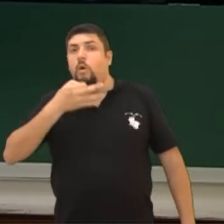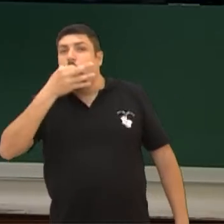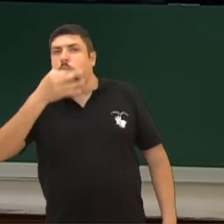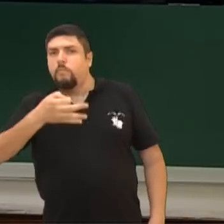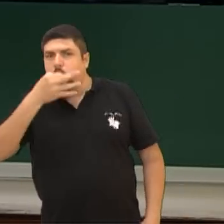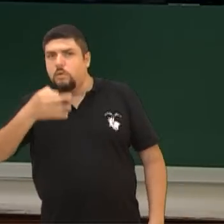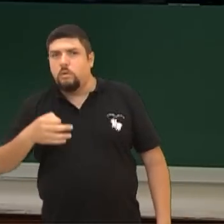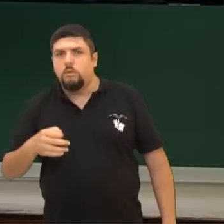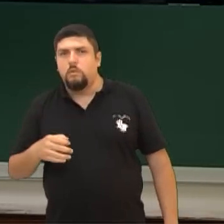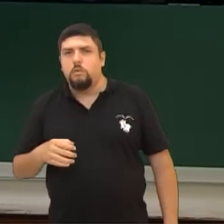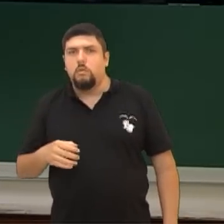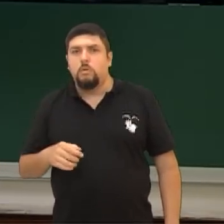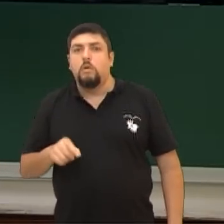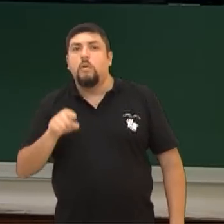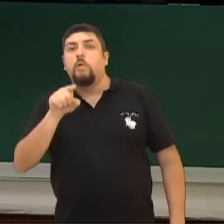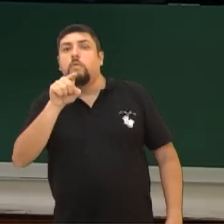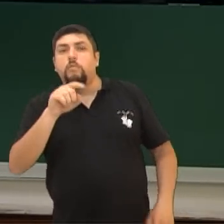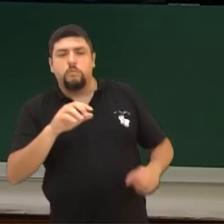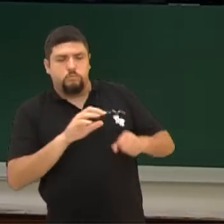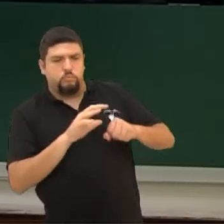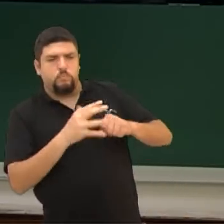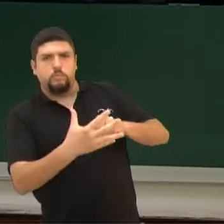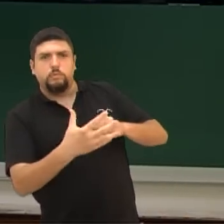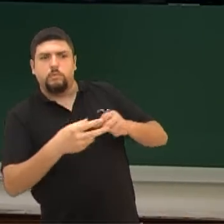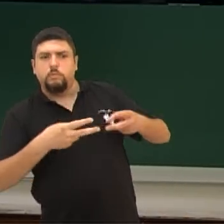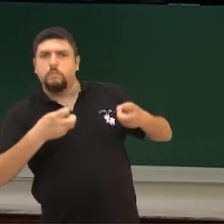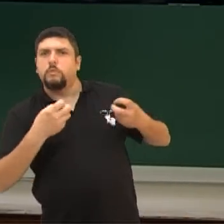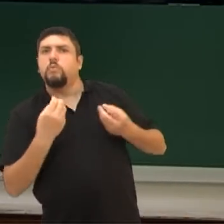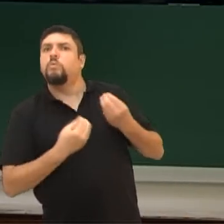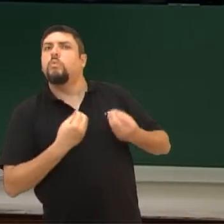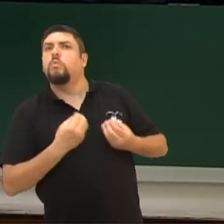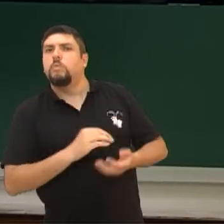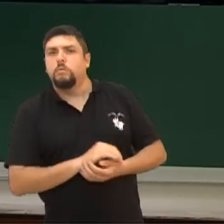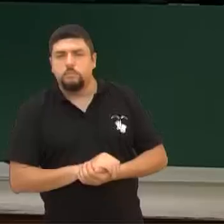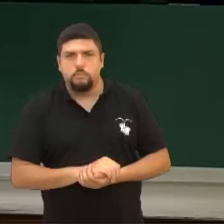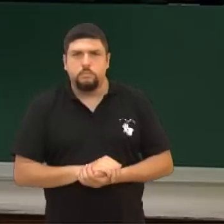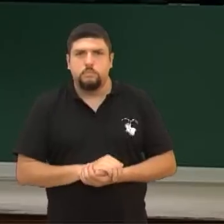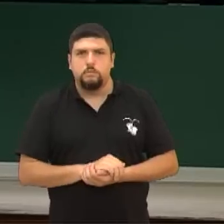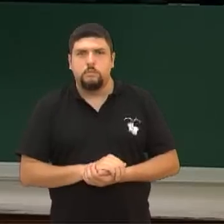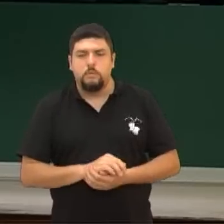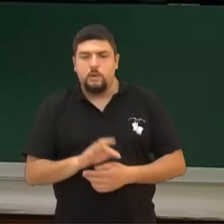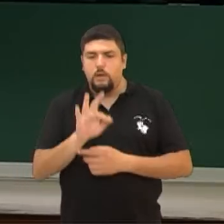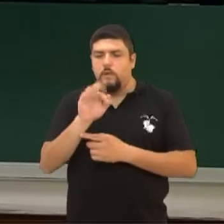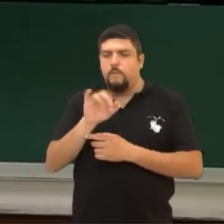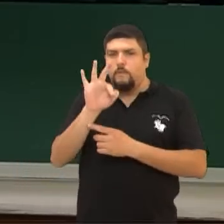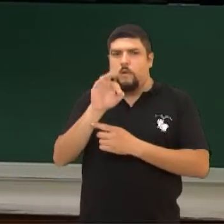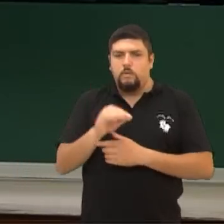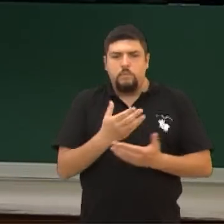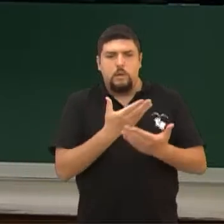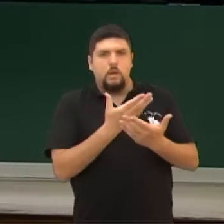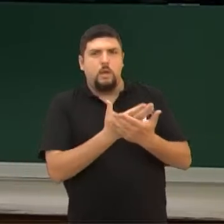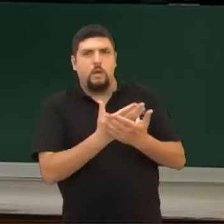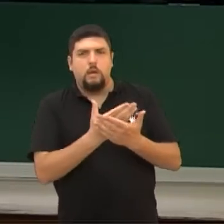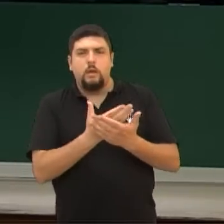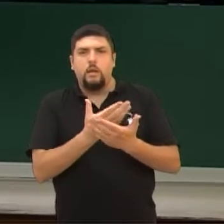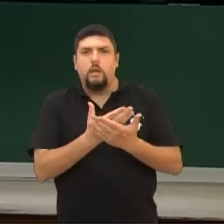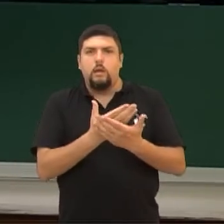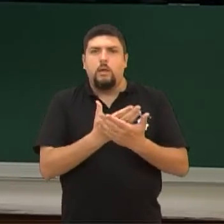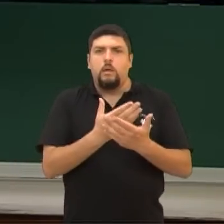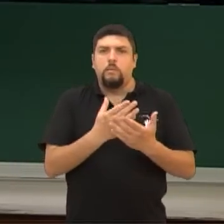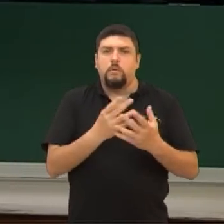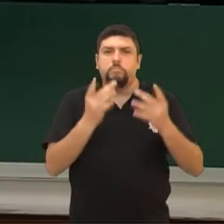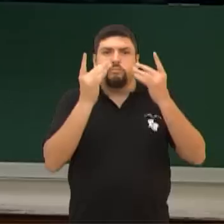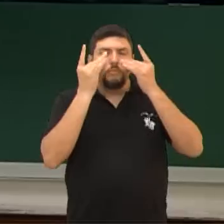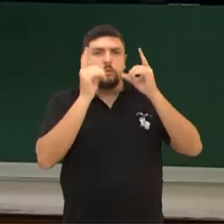Opinião. A sua interpretação sobre tudo isso. Fato. Aulas remotas. Opinião. A sua